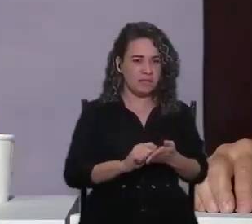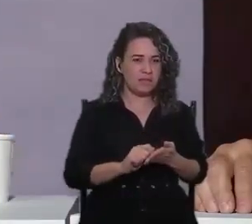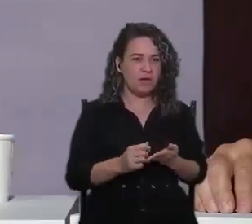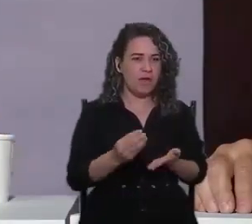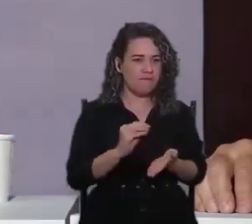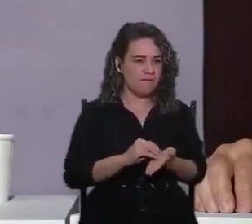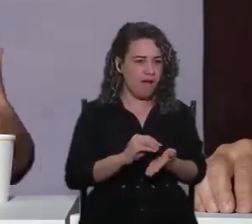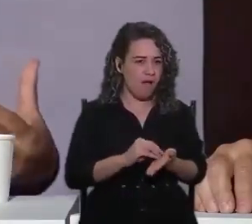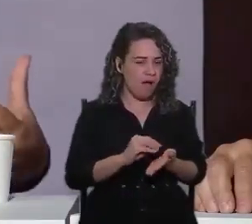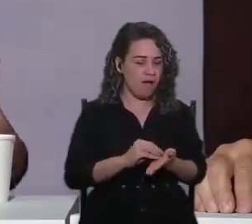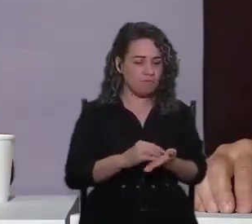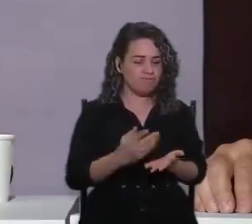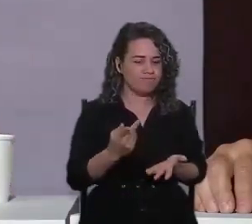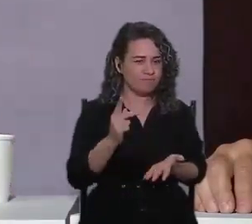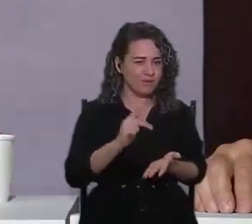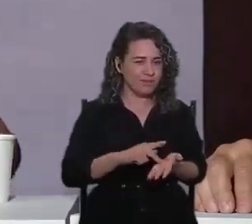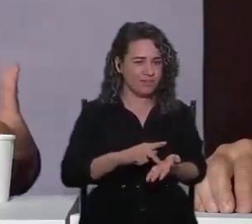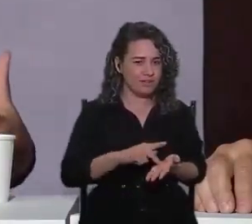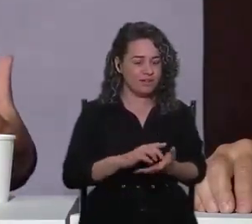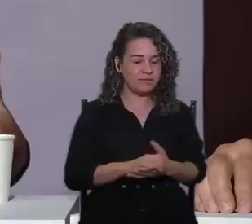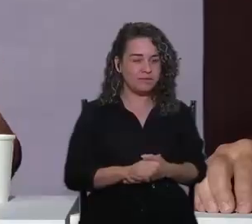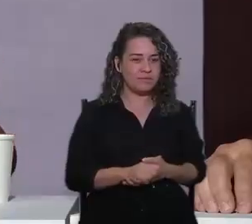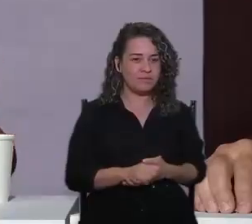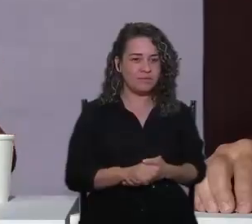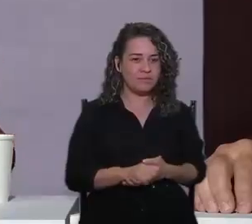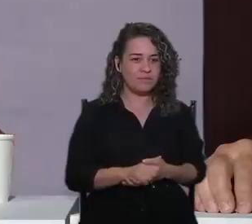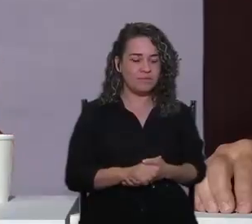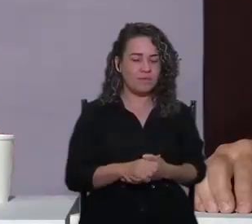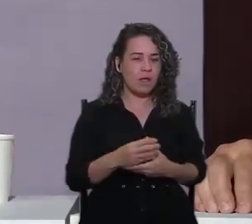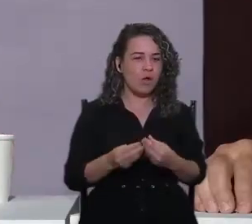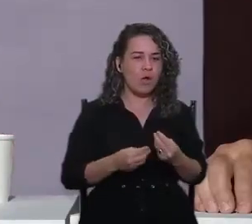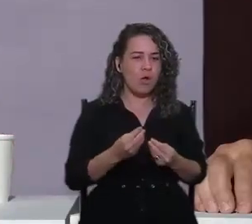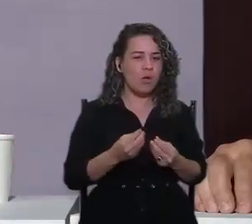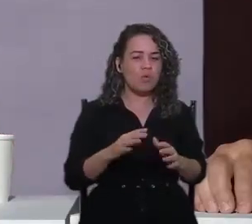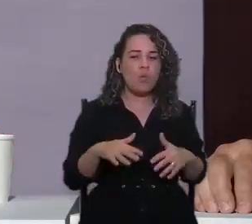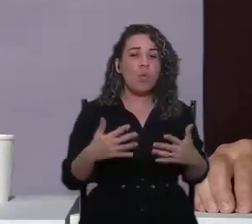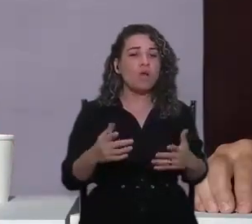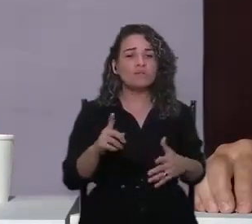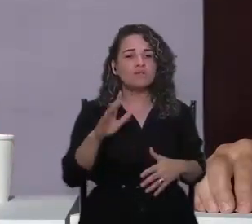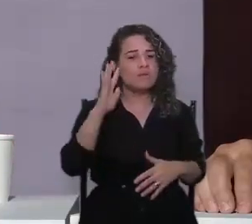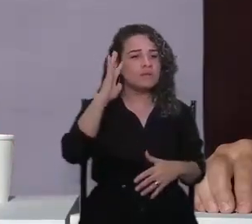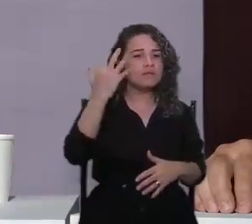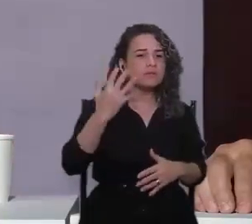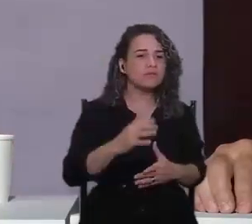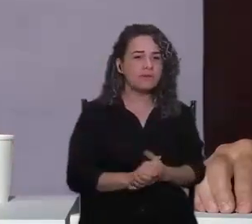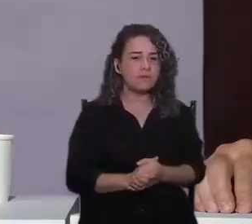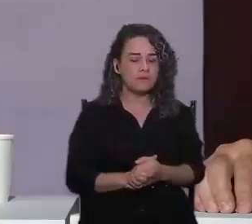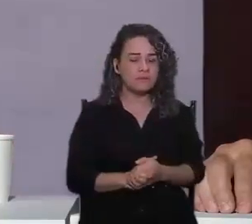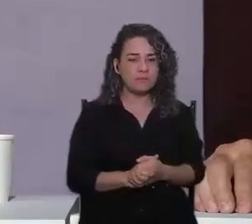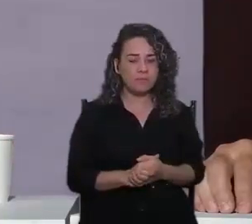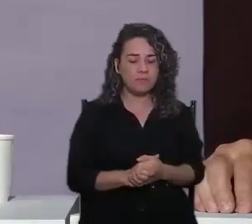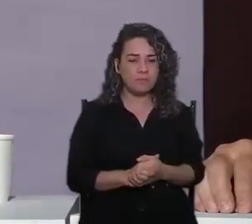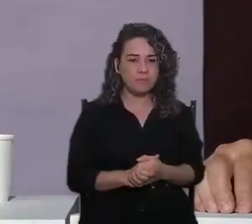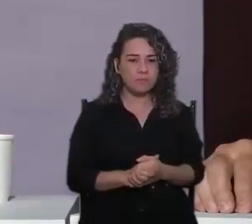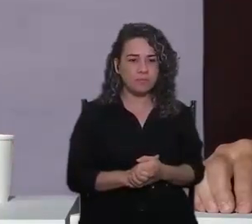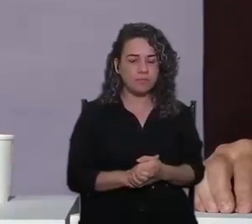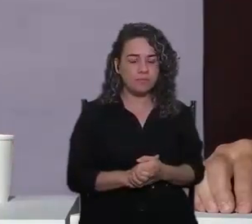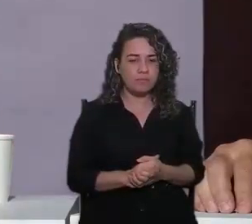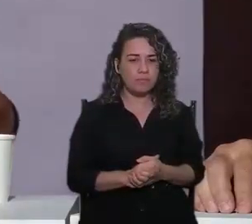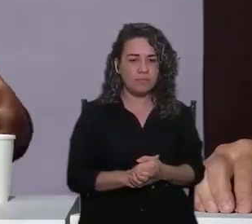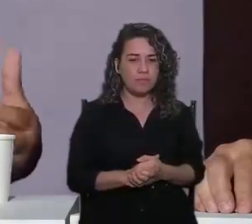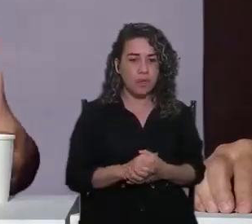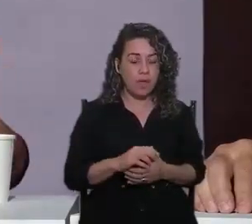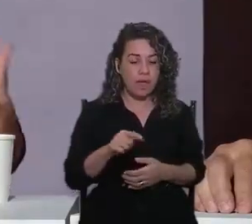dessa decisão, que veio um pouco tarde, né? O que fez você chegar aí para essa